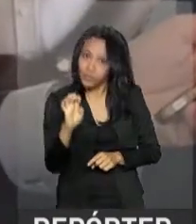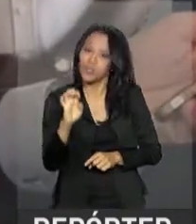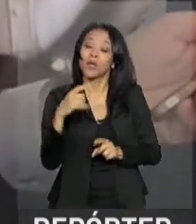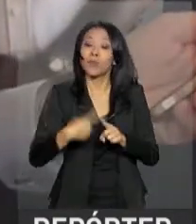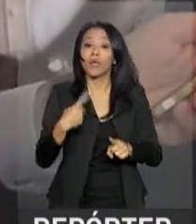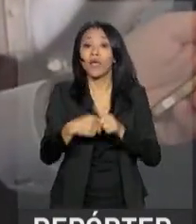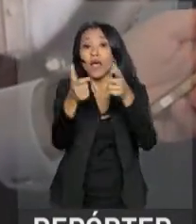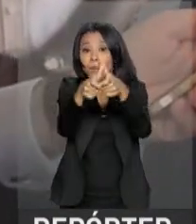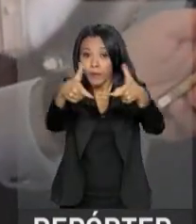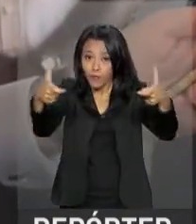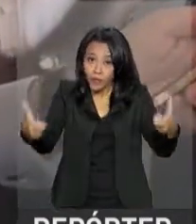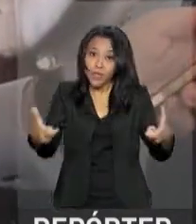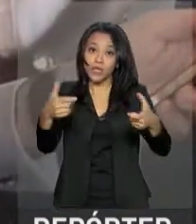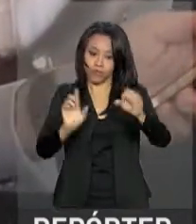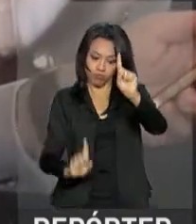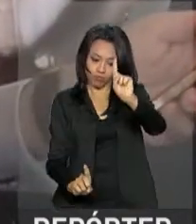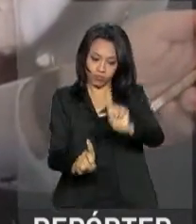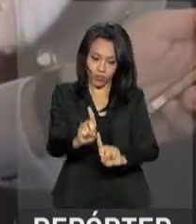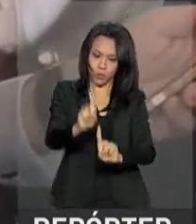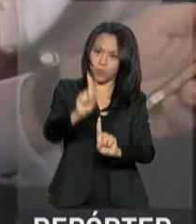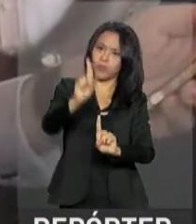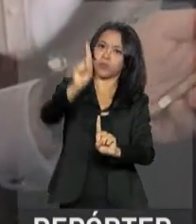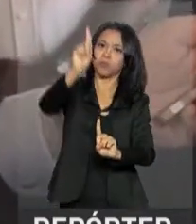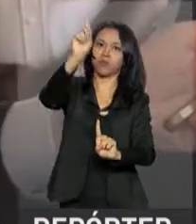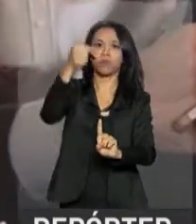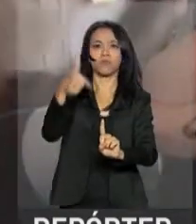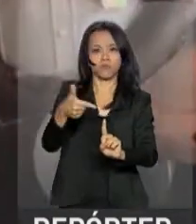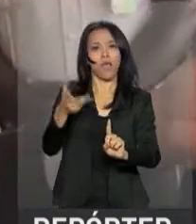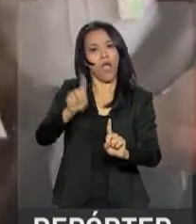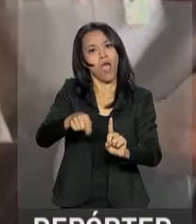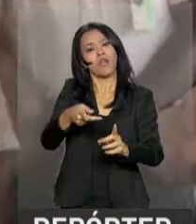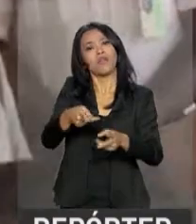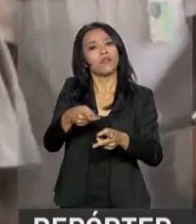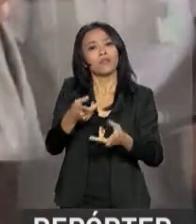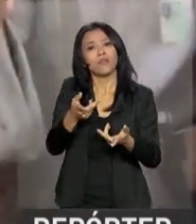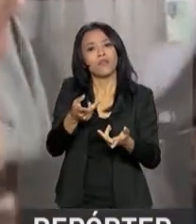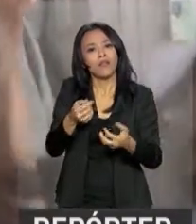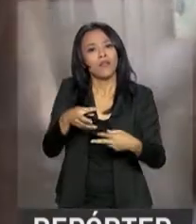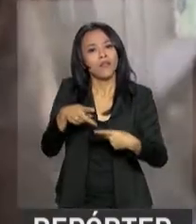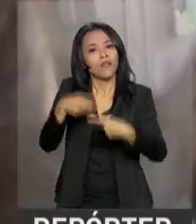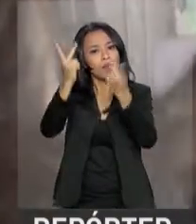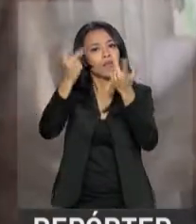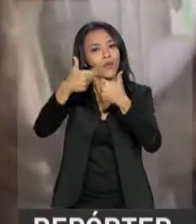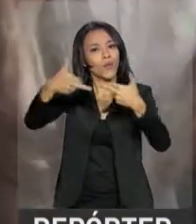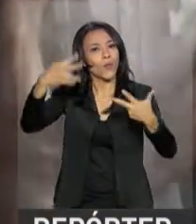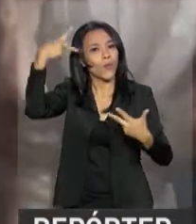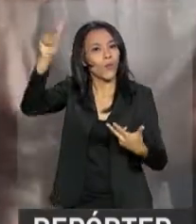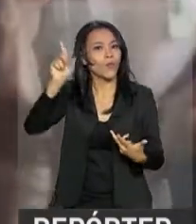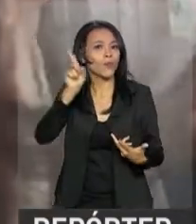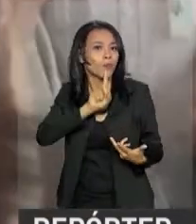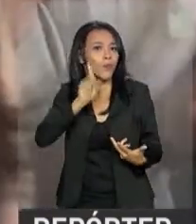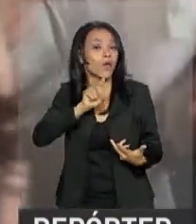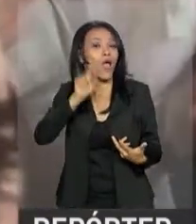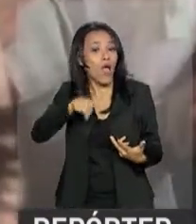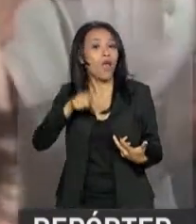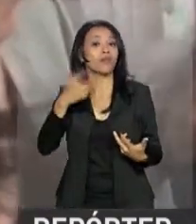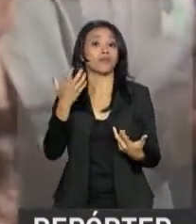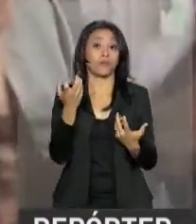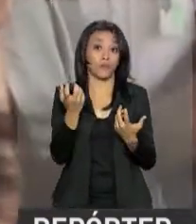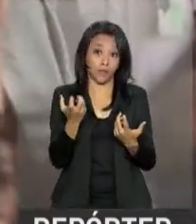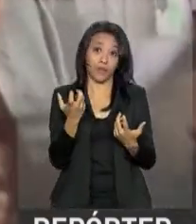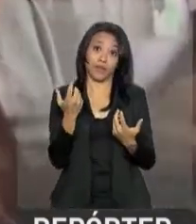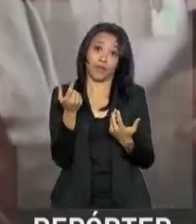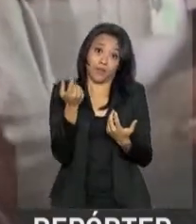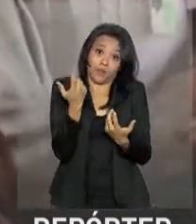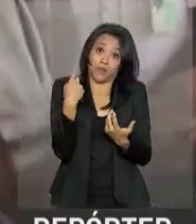maioria dos lançamentos carregam tecnologia norte americana porque eles querem é a defesa nos